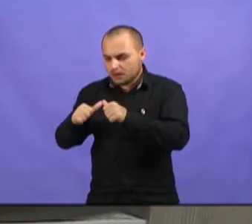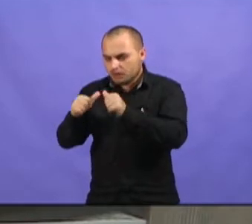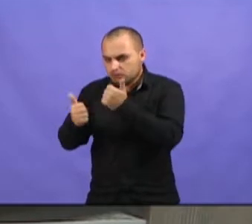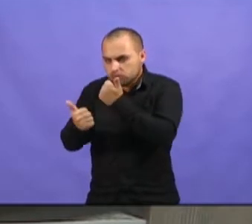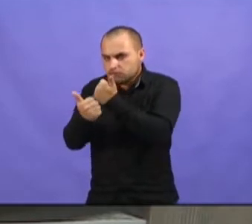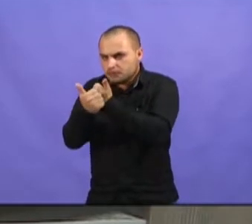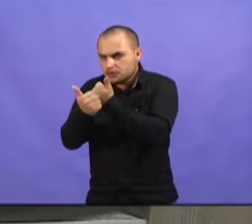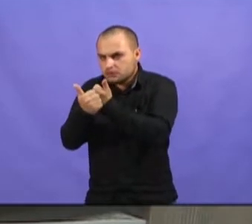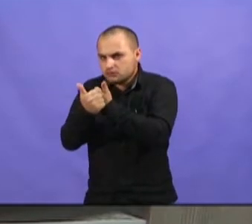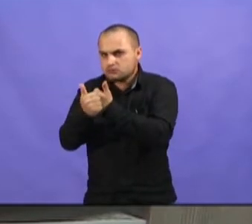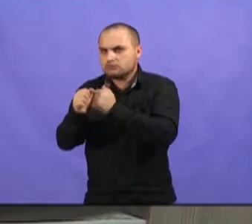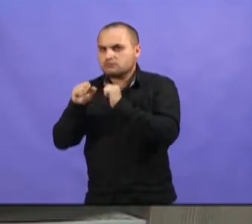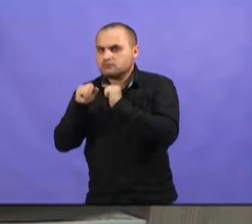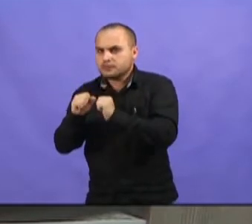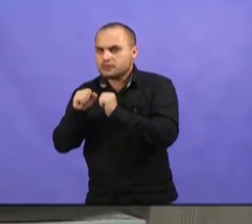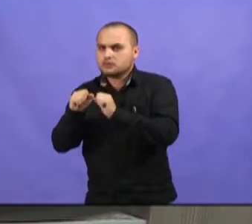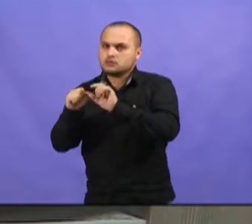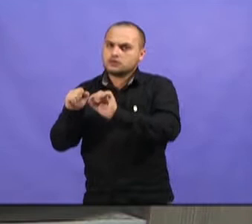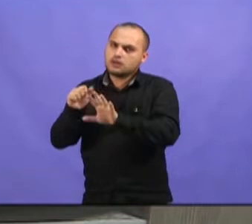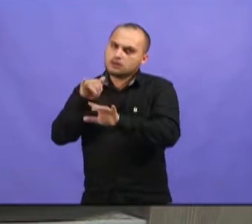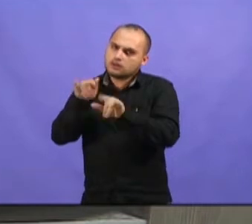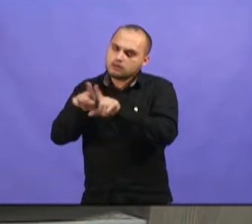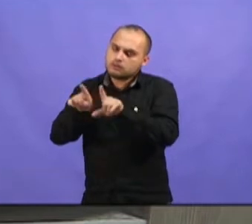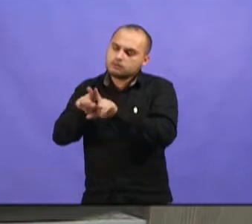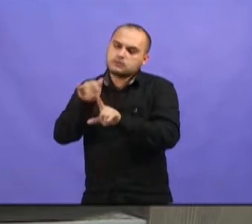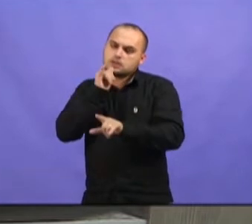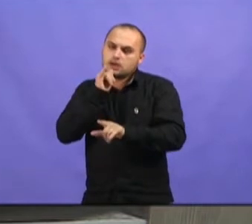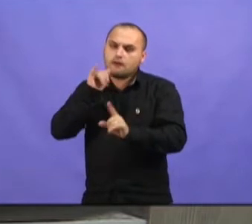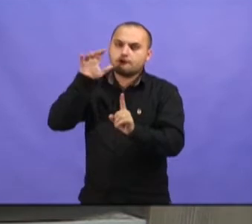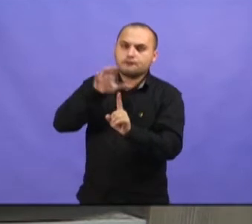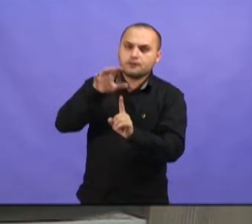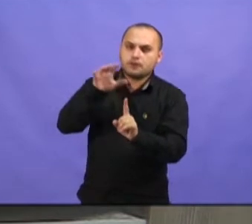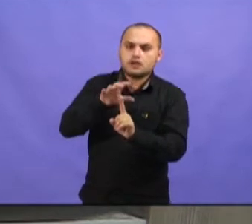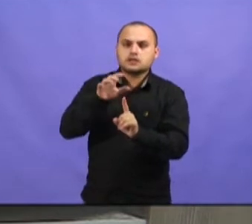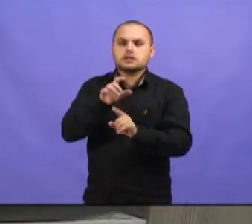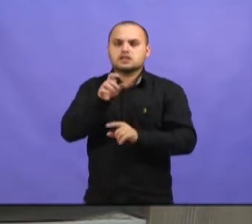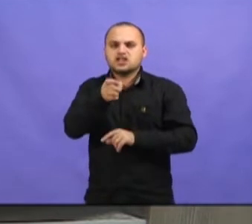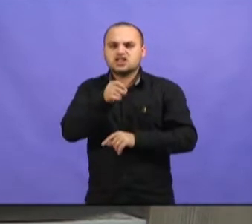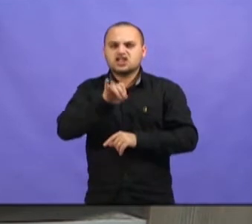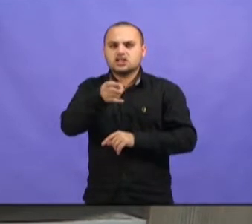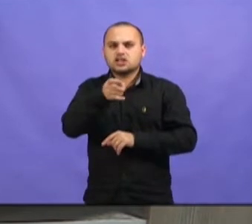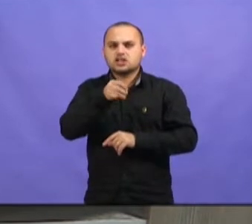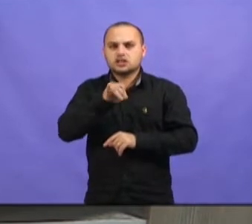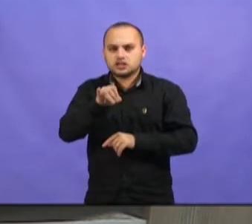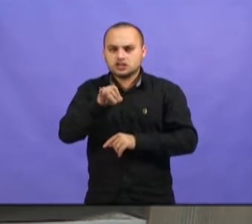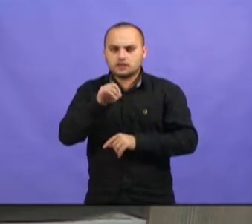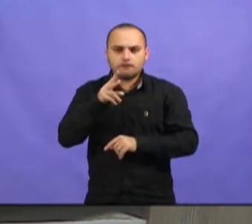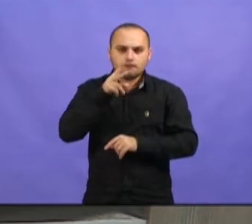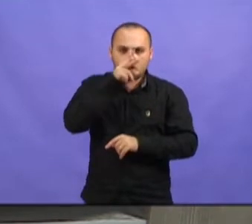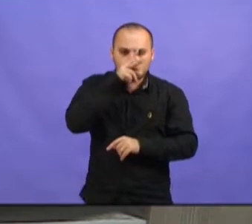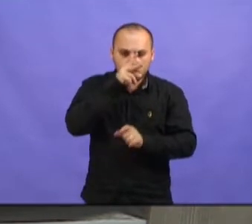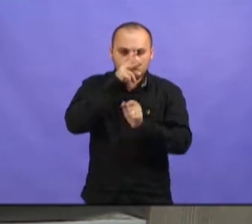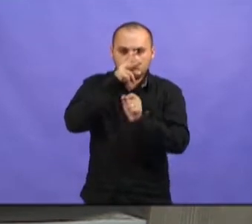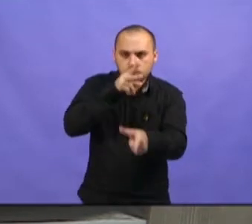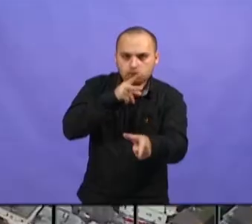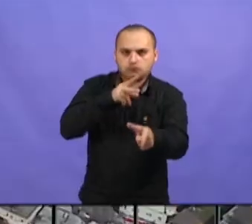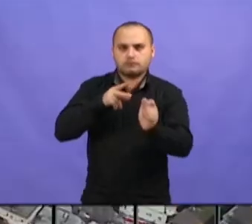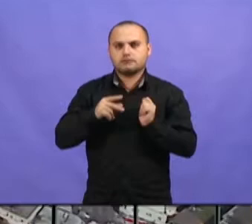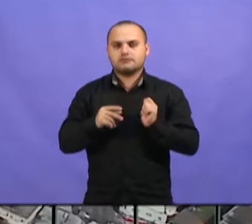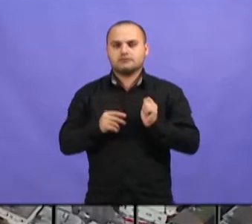manifestações em relação ao jato urinário. Então, alguns sintomas que podem aparecer, né,